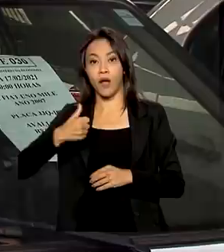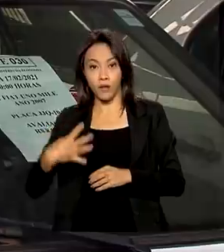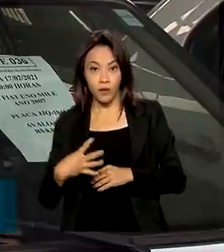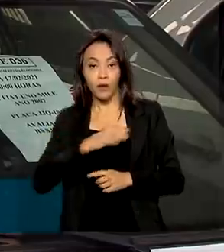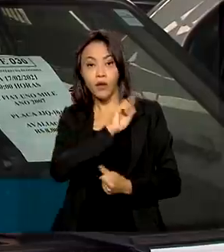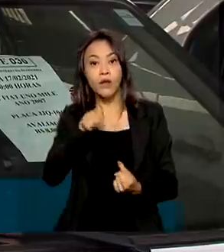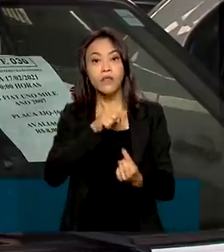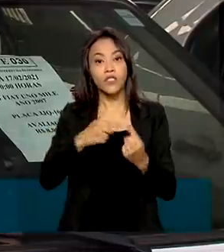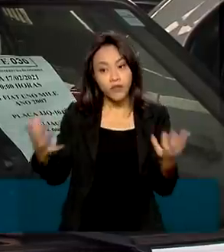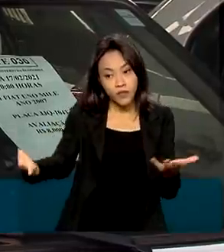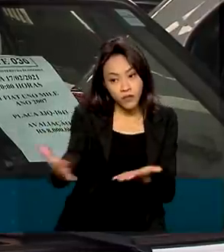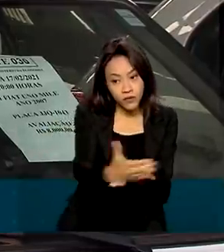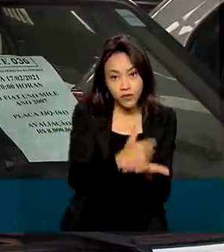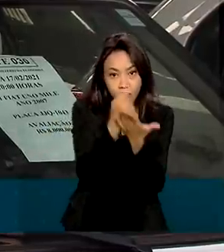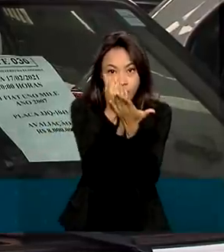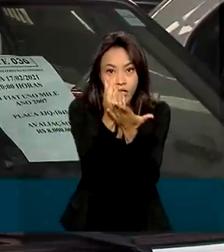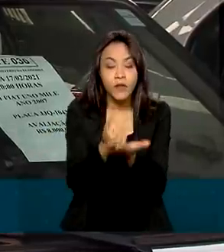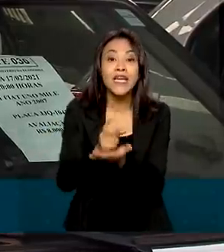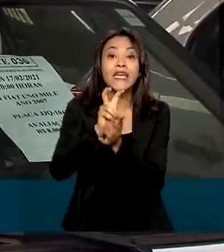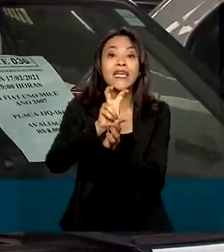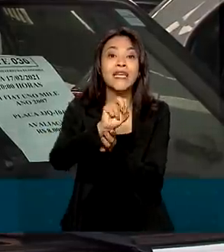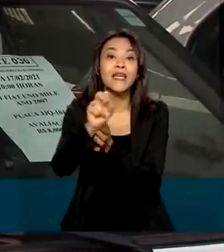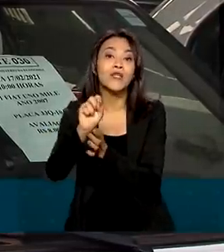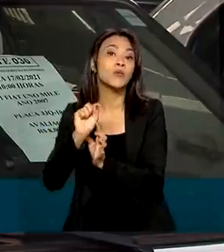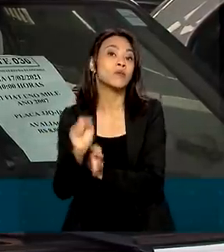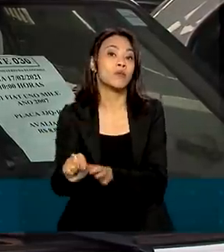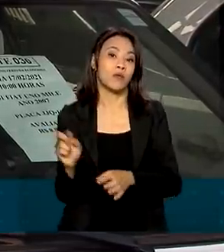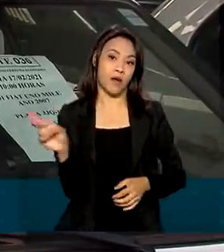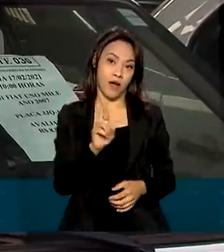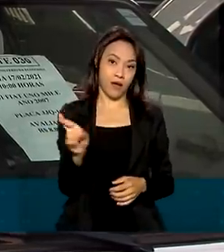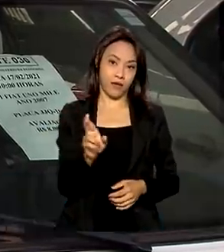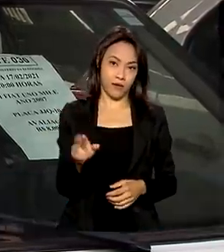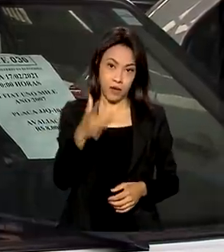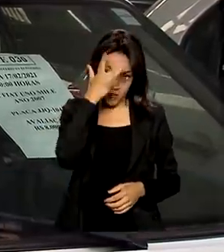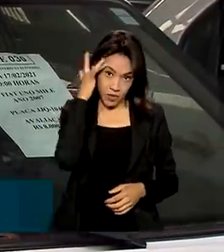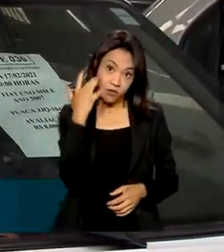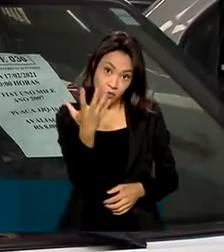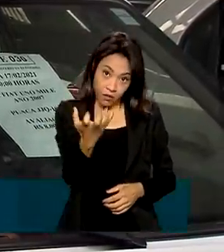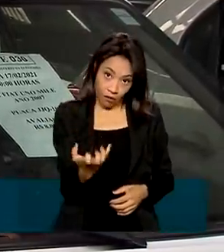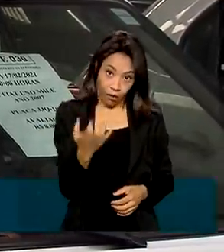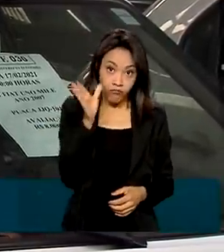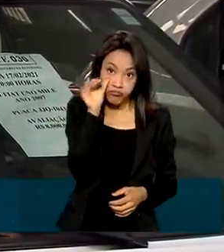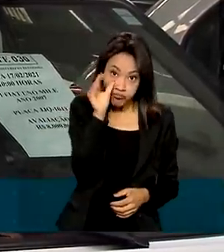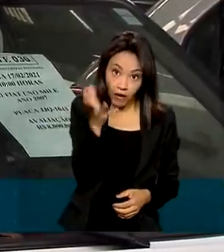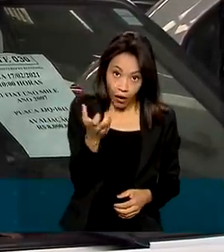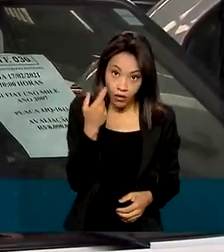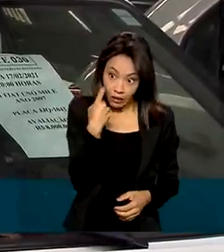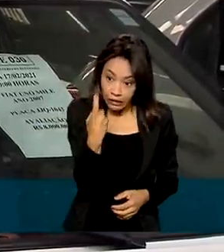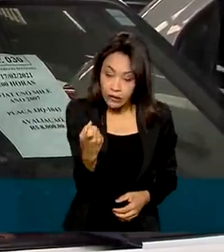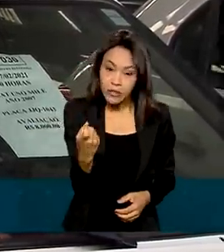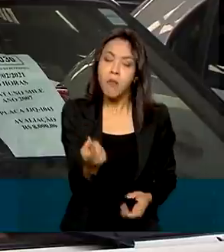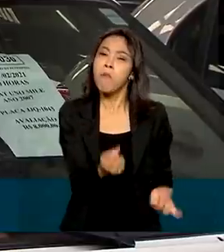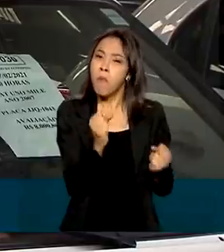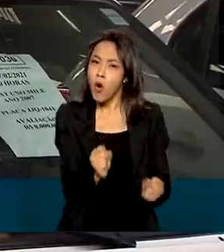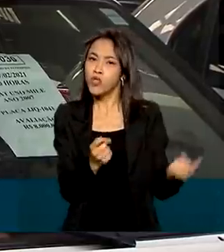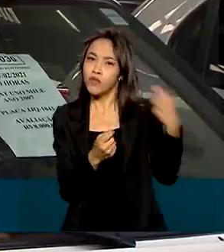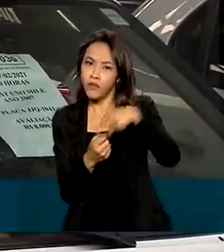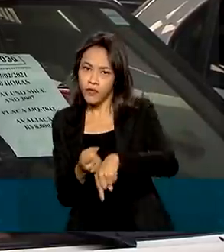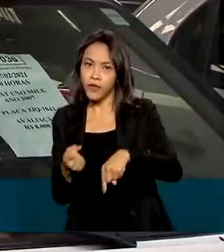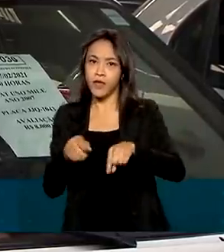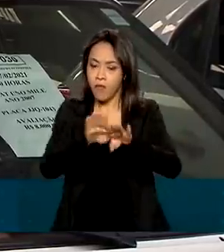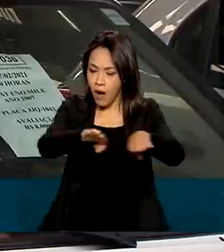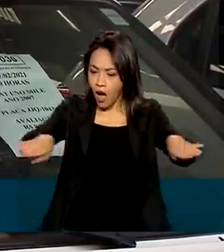é arrecadar pelo menos 500 mil reais os interessados em conferir os carros podem vir até o pátio do leiloeiro